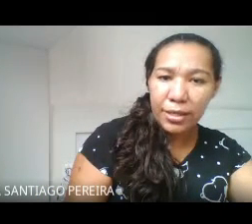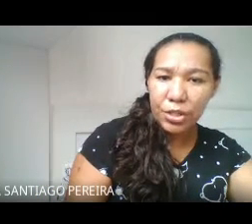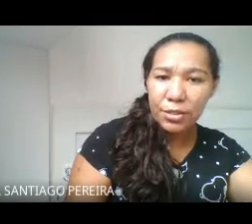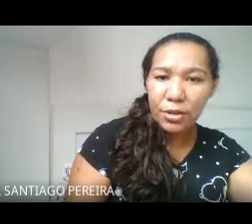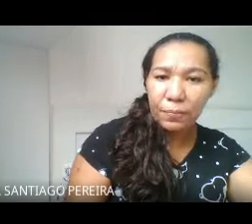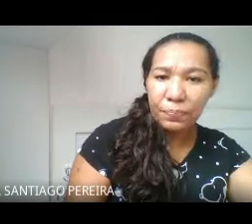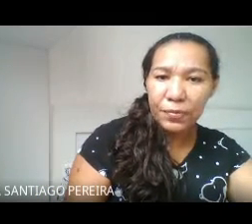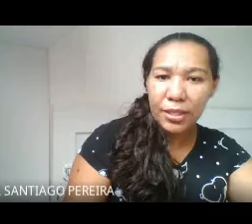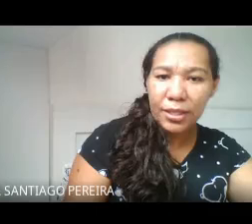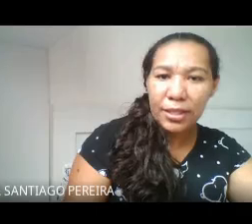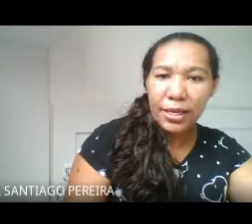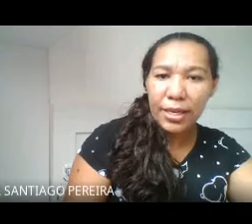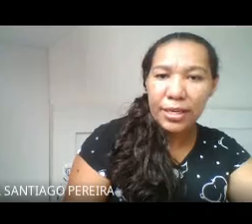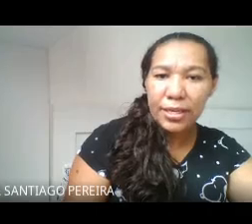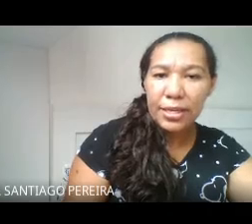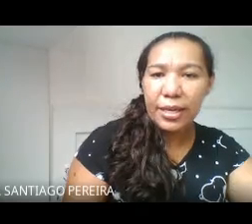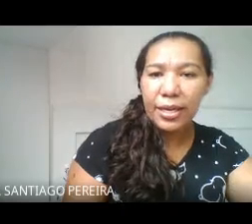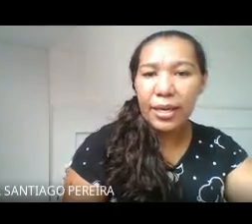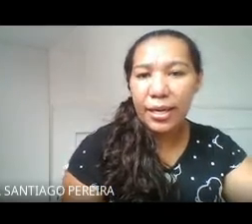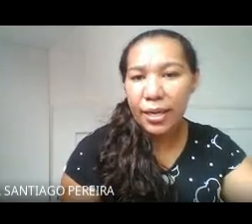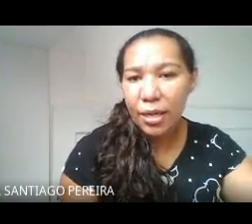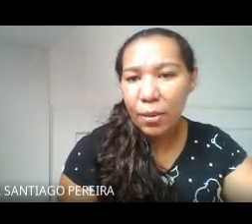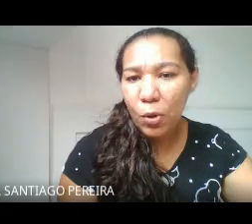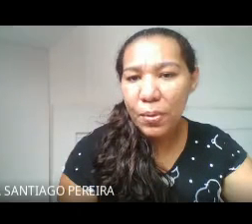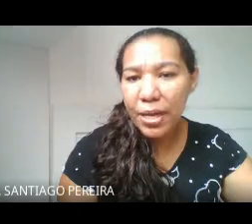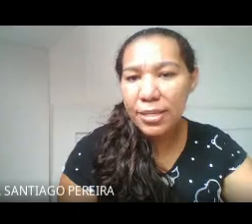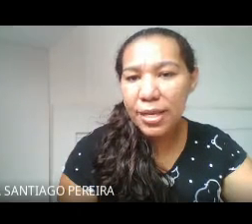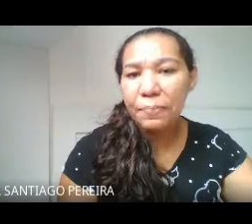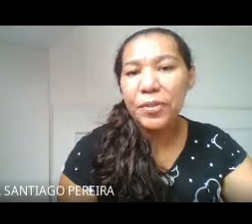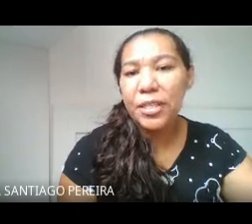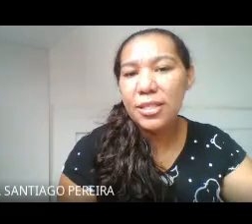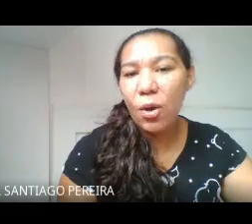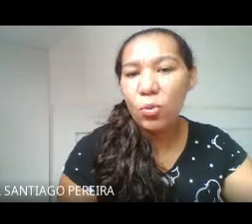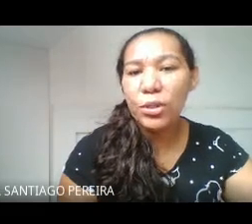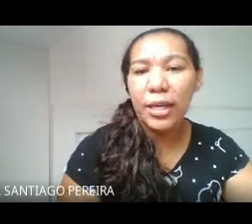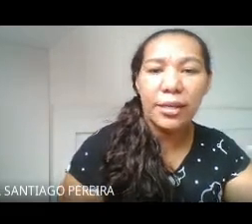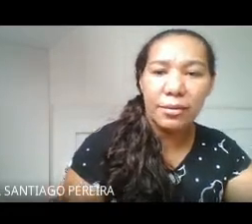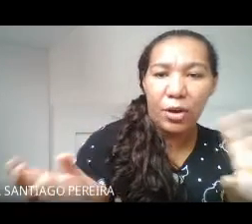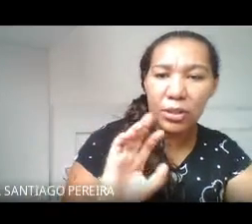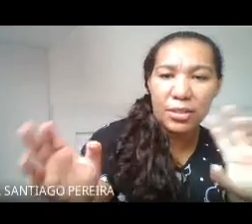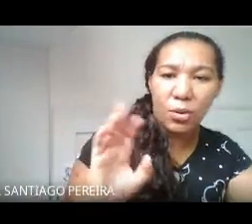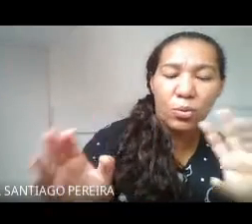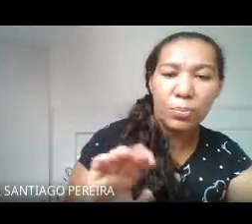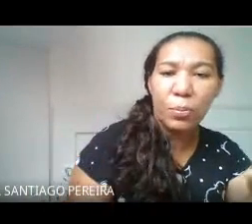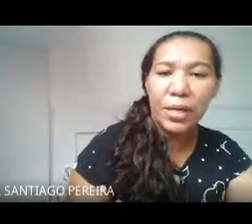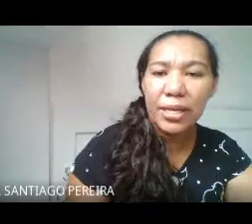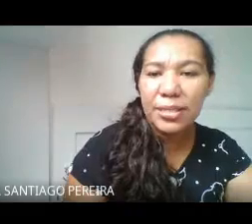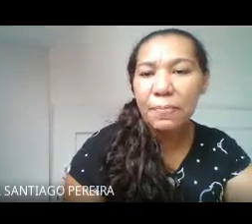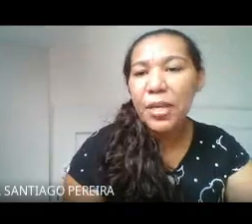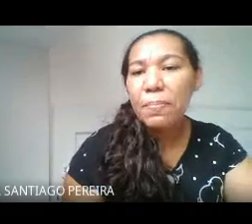ó, né? Esqueci, ó. Né? É, pobreza e saúde, né? Falta de